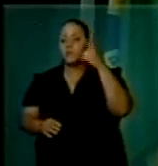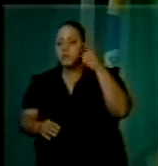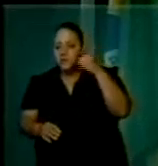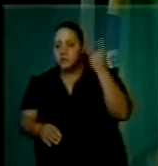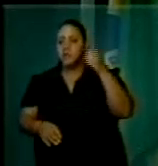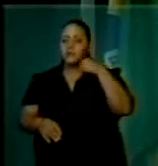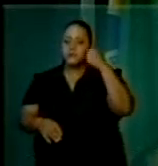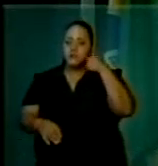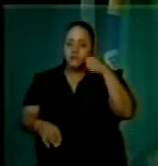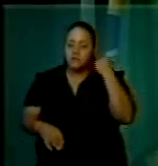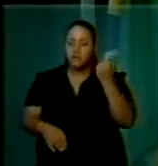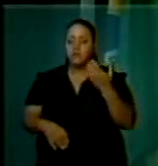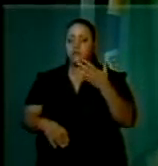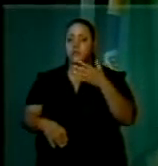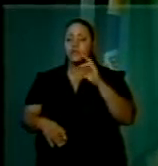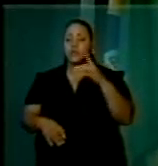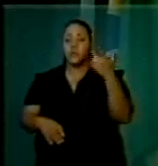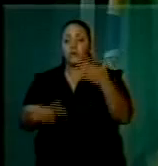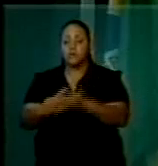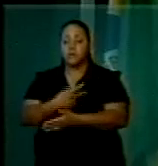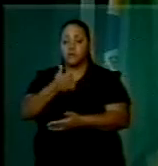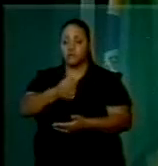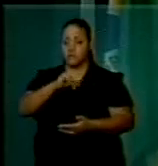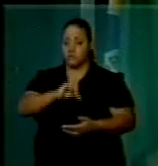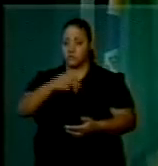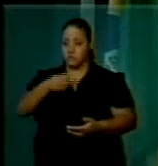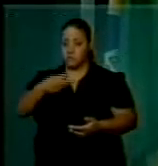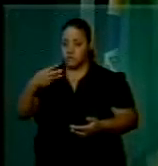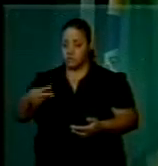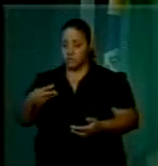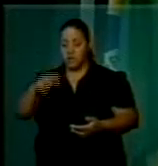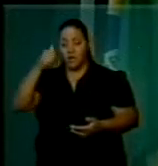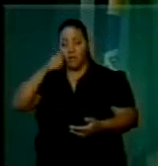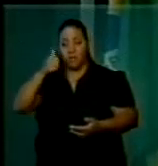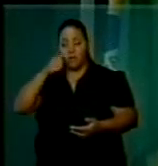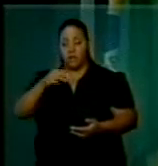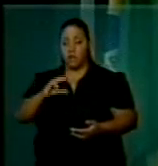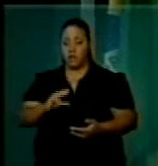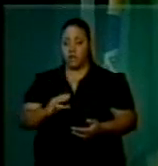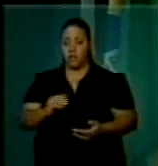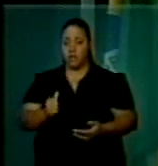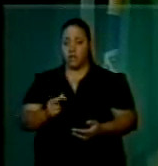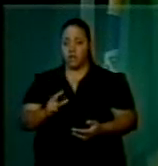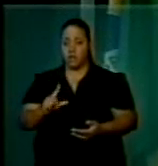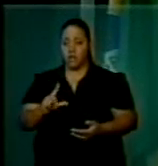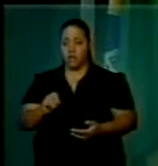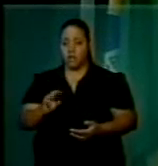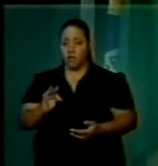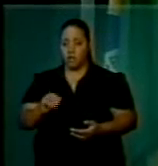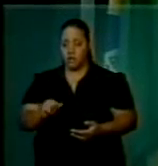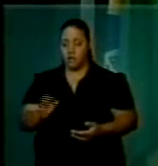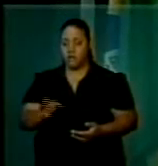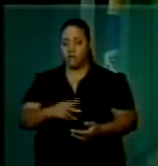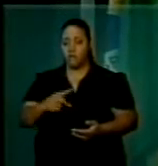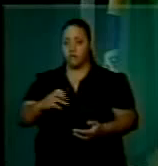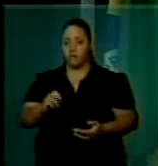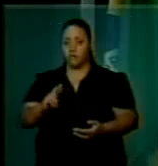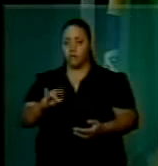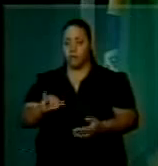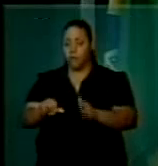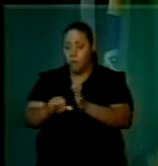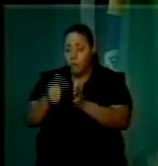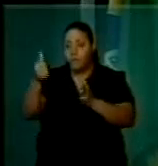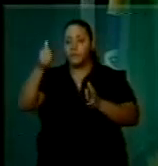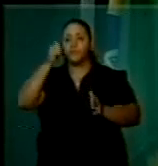Nas eleições de 1933, a doutora Carlota Pereira Queiroz foi eleita, tornando-se